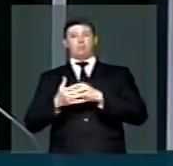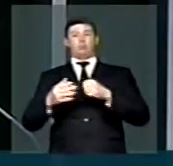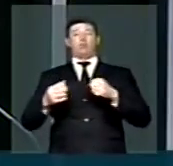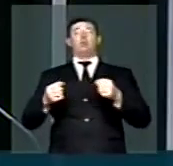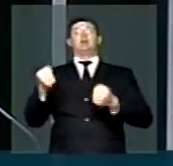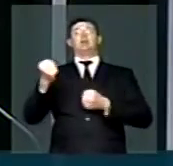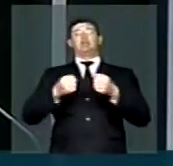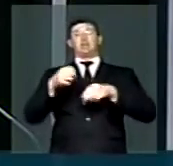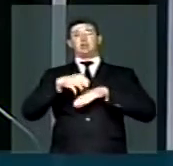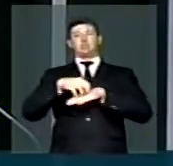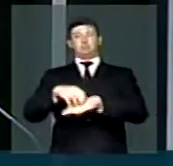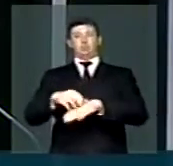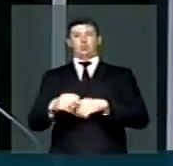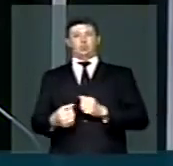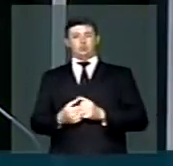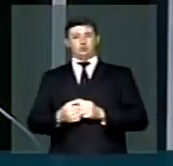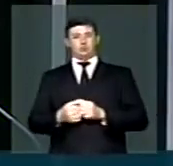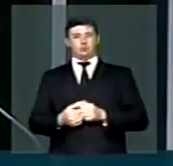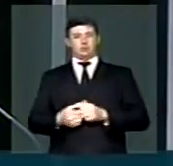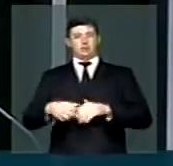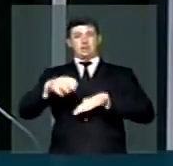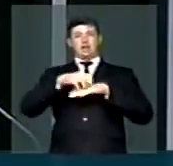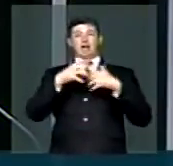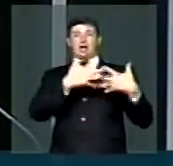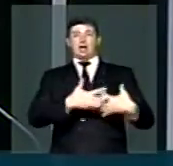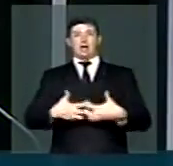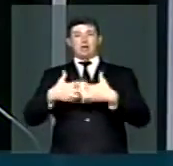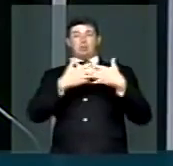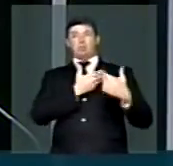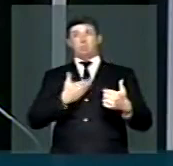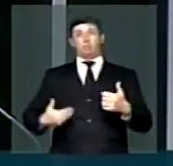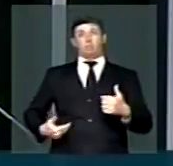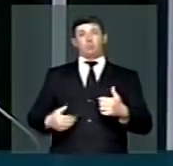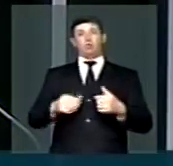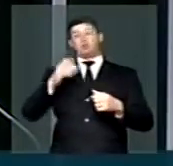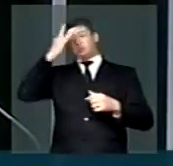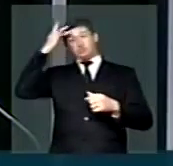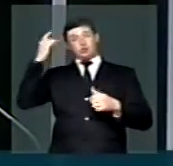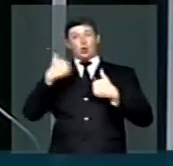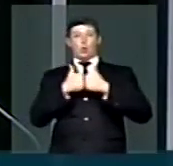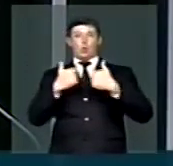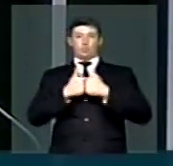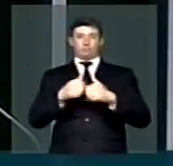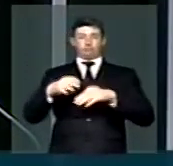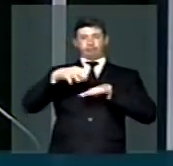de transporte, de carga ou veículo de transporte público de passageiros.